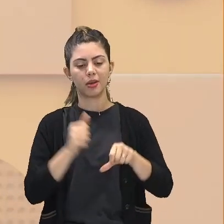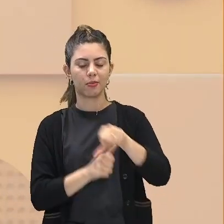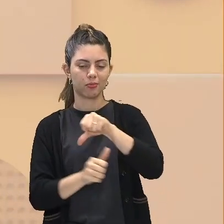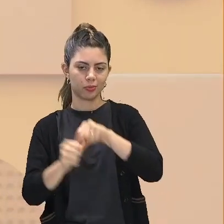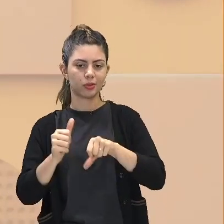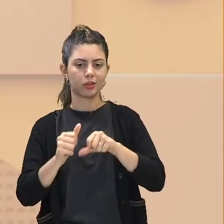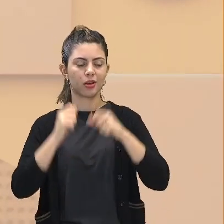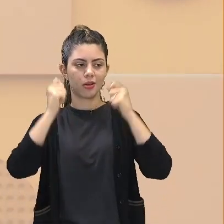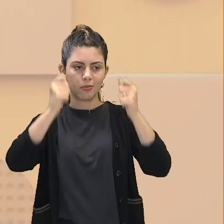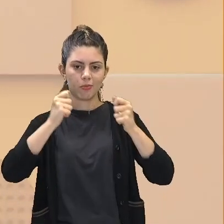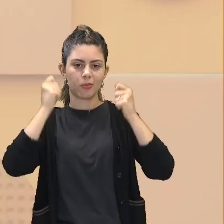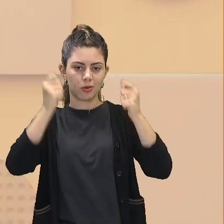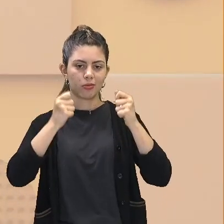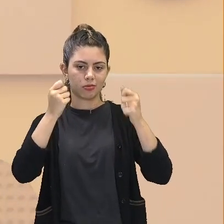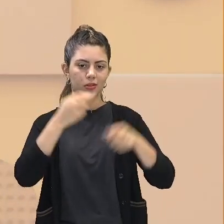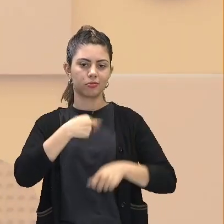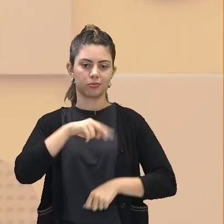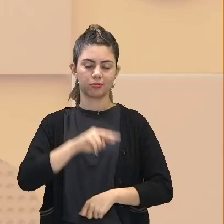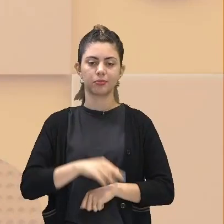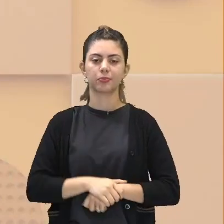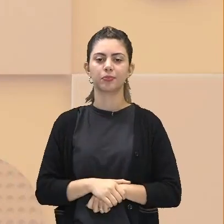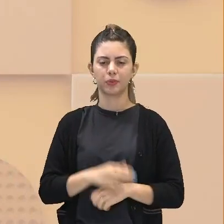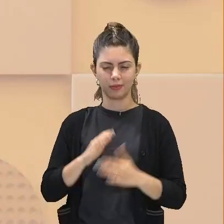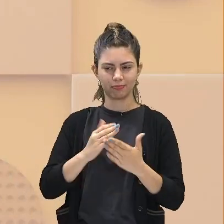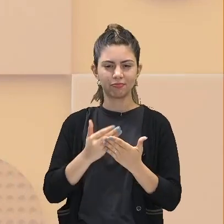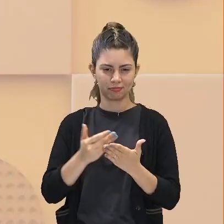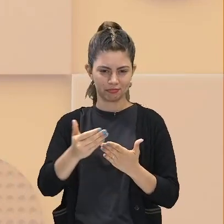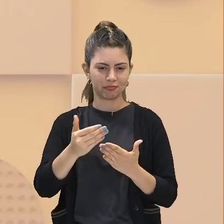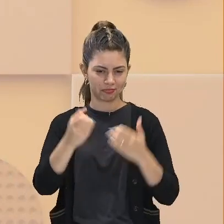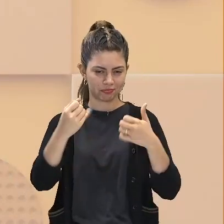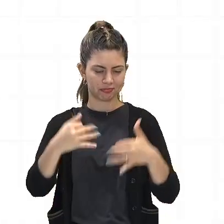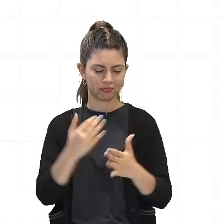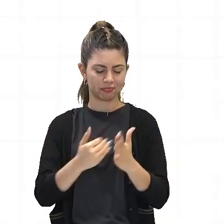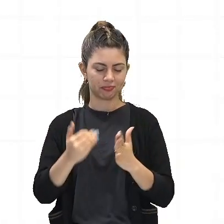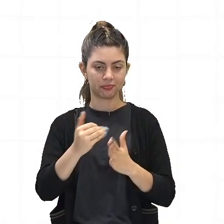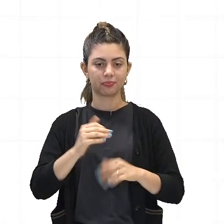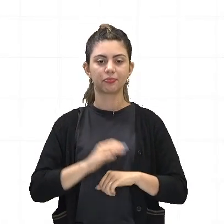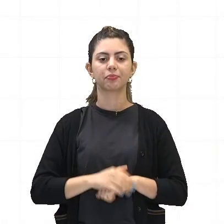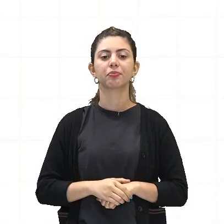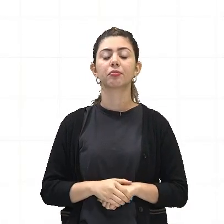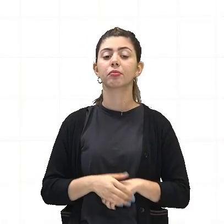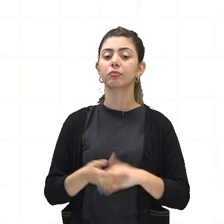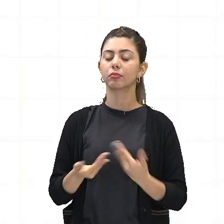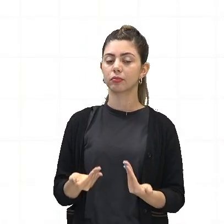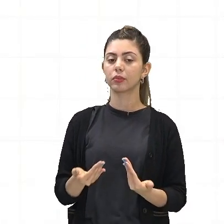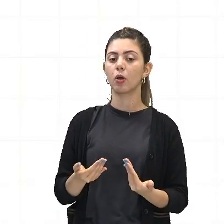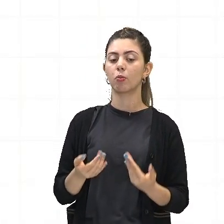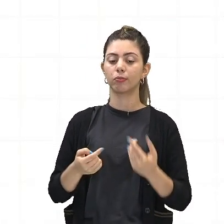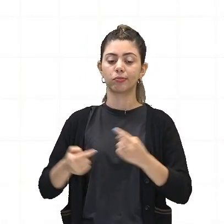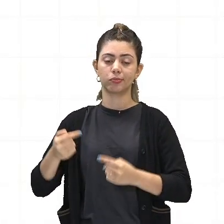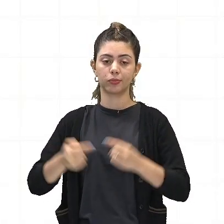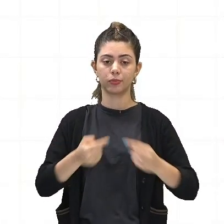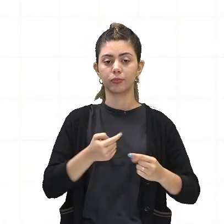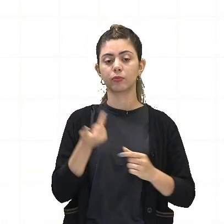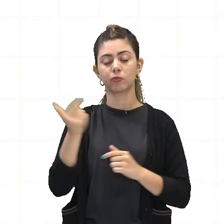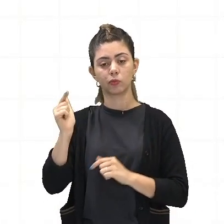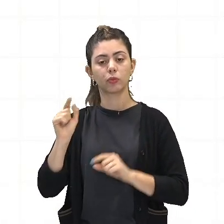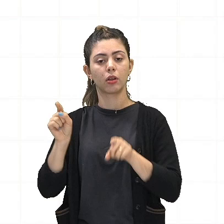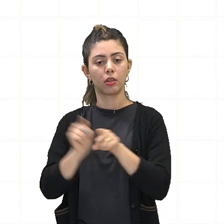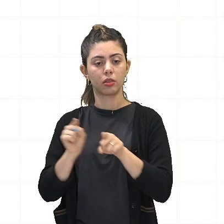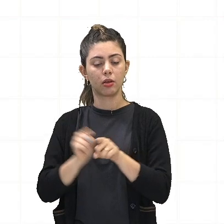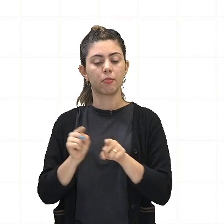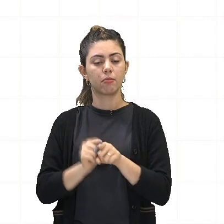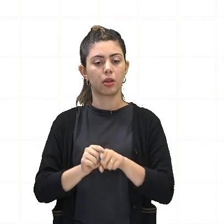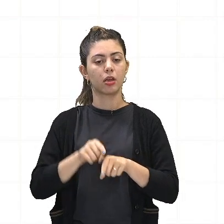prática legalizada na igreja. E é essa venda de indulgências para a construção da Basílica de São Pedro que vai ser um